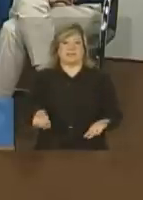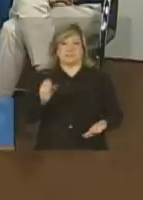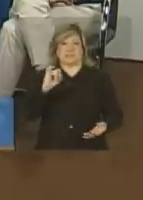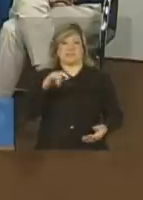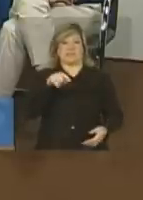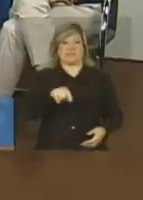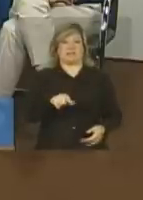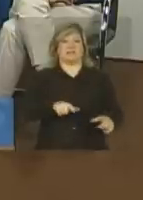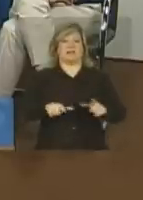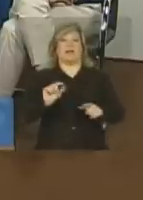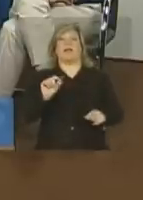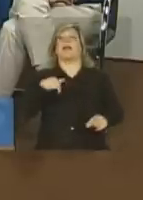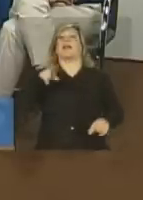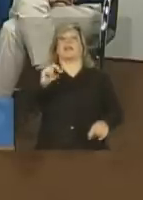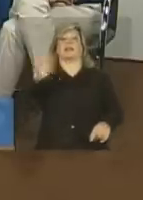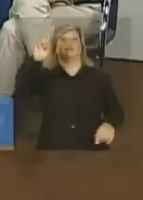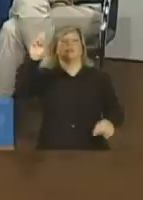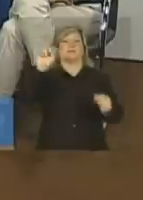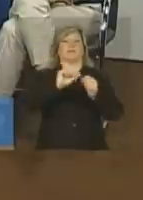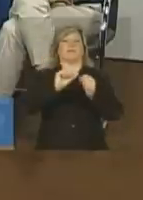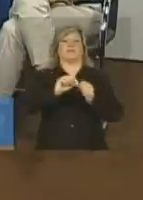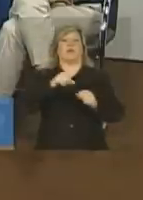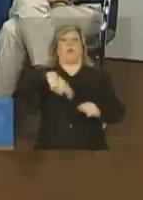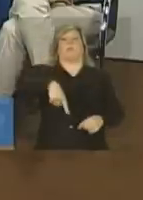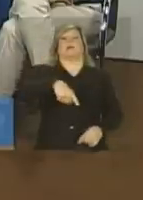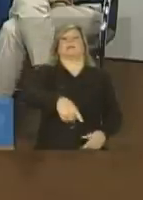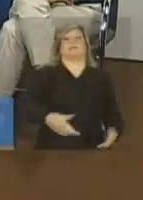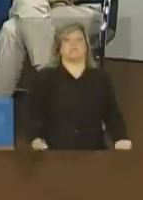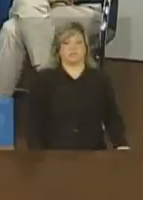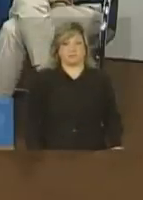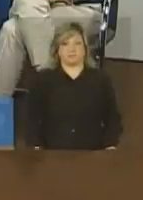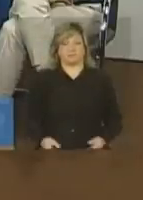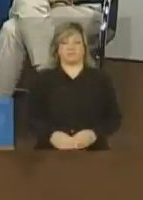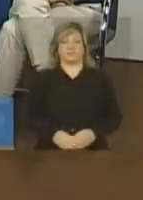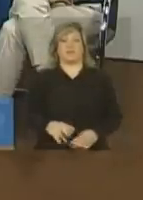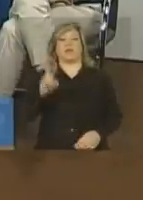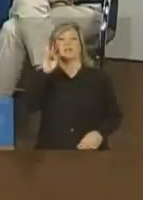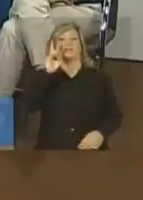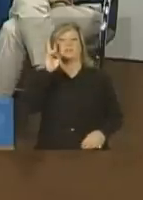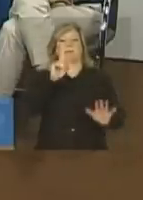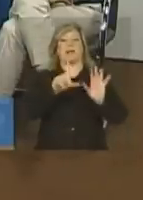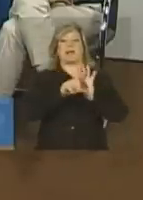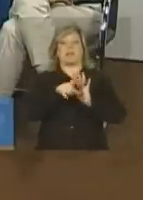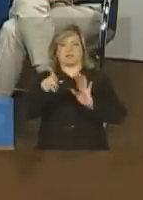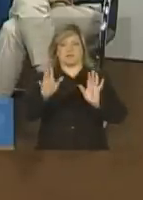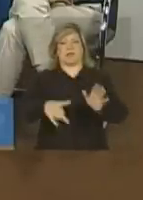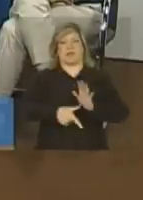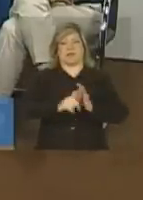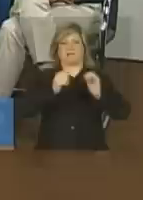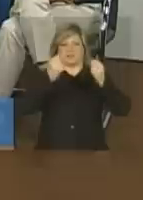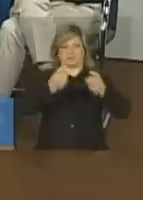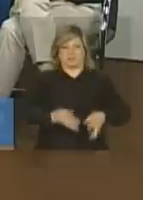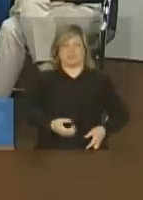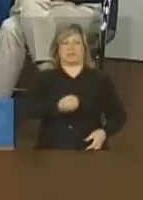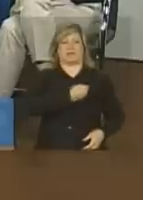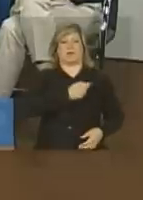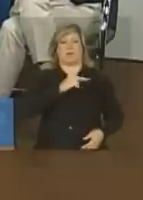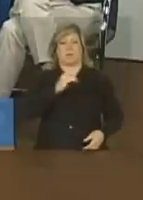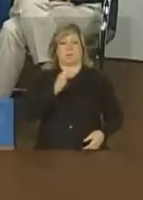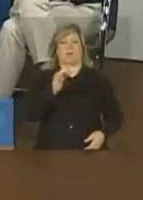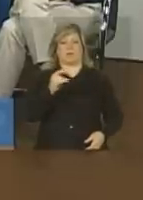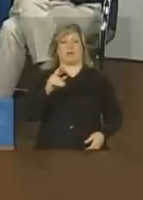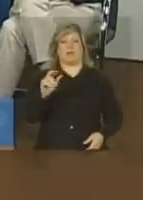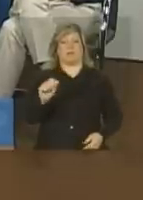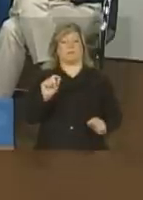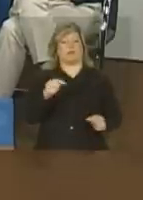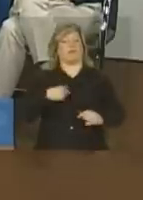função de quem, no caso? Do gestor municipal? E a questão da legislação, você já respondeu a portaria, tá, né? Tá, então vamos lá. Mas eu acho